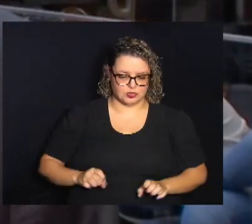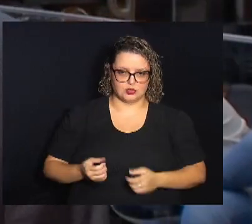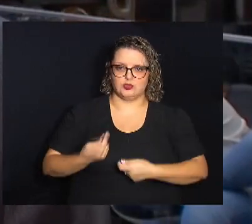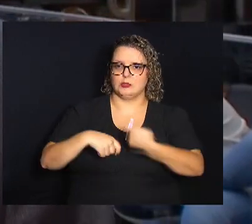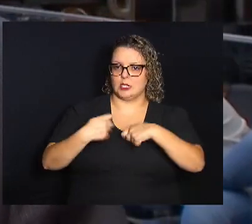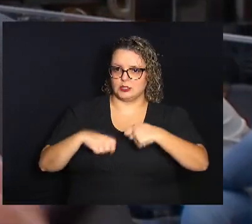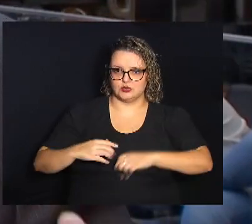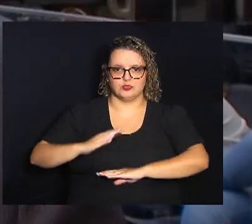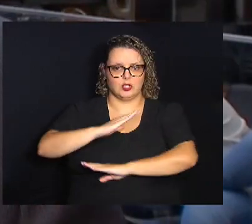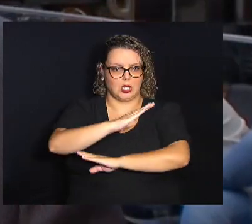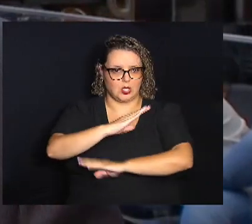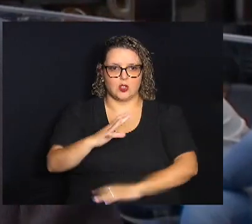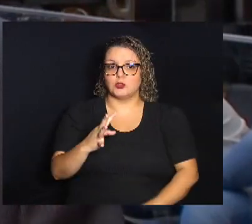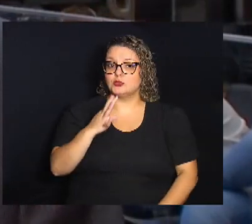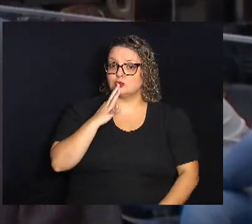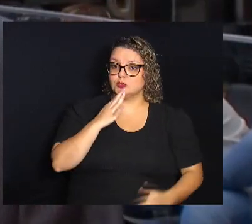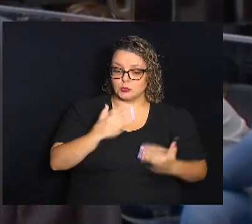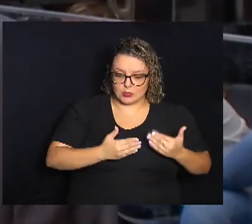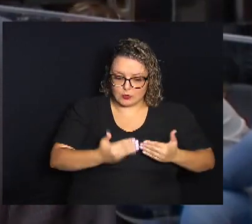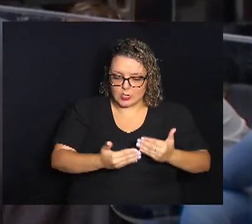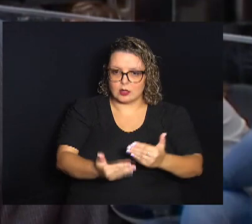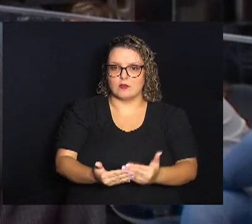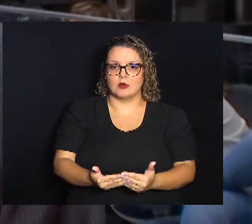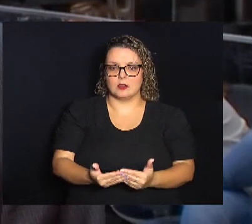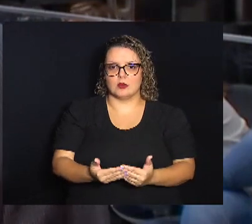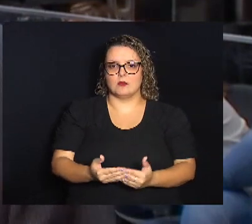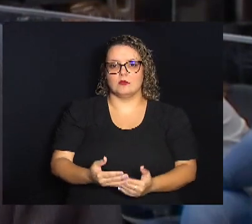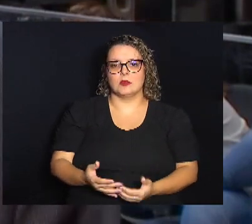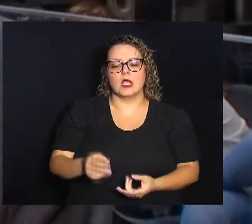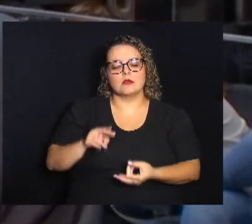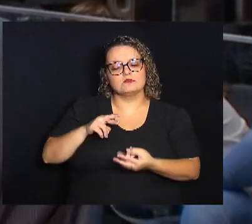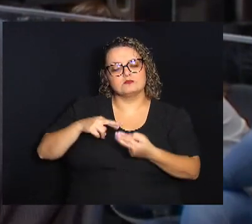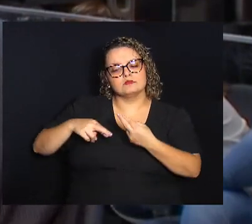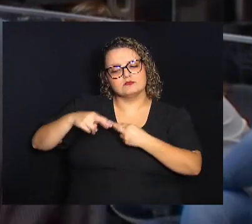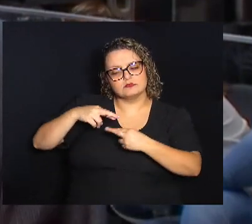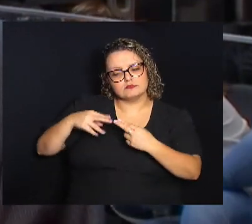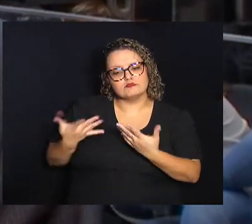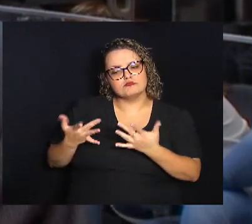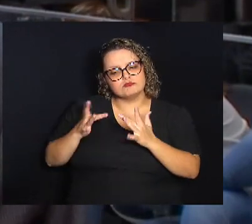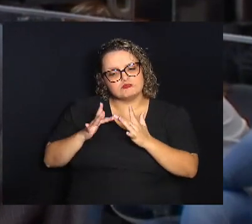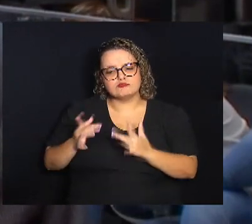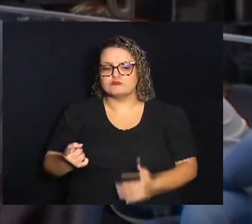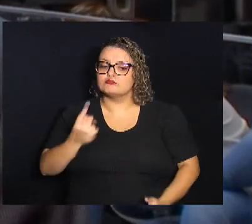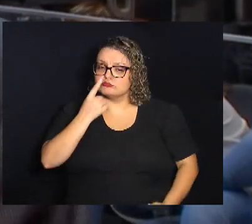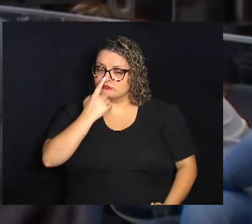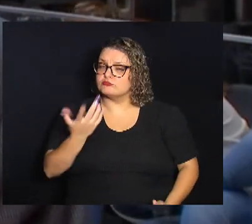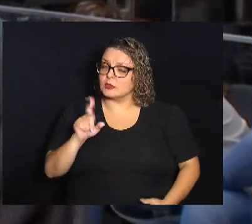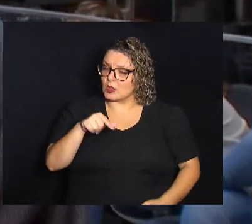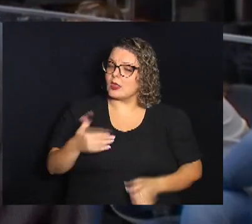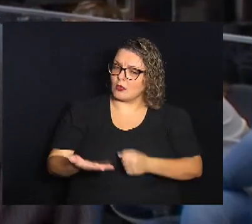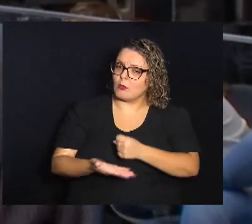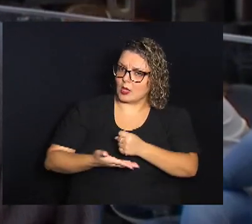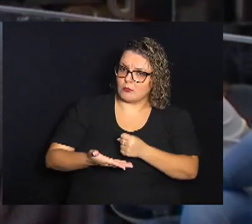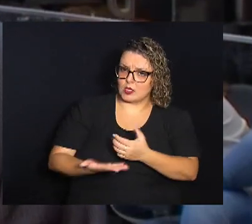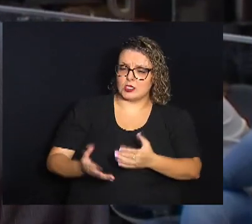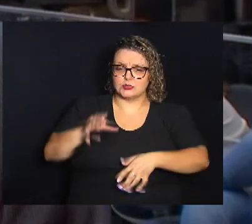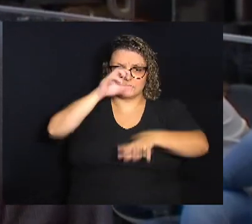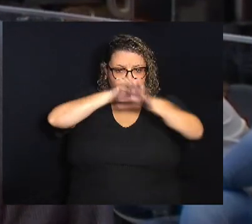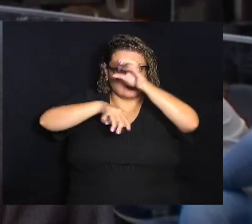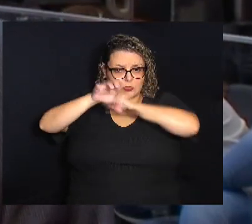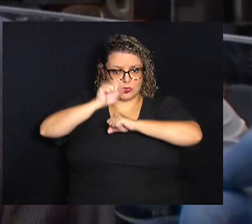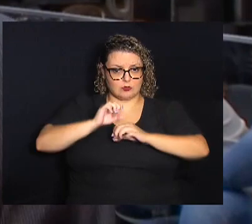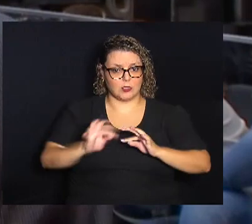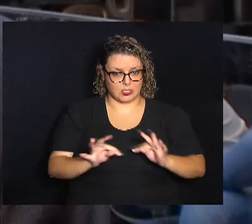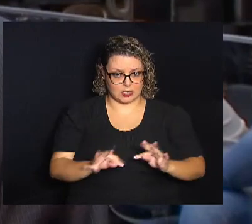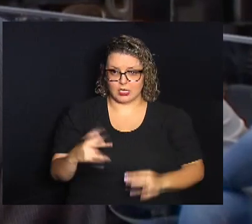Câmara, conhecer os processos, ele vai se familiarizando e não deixa de ser uma base, né, para o aprendizado